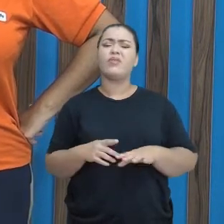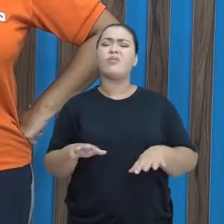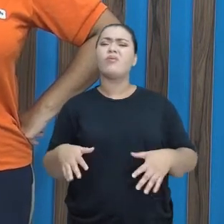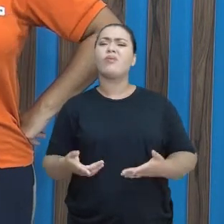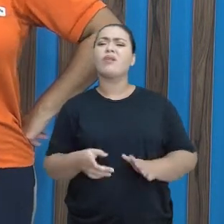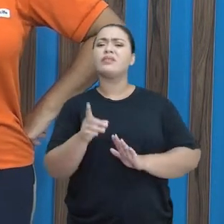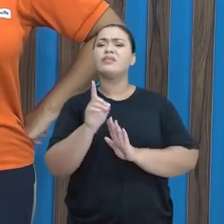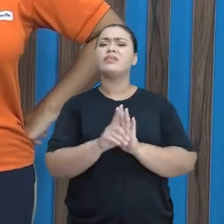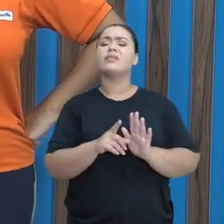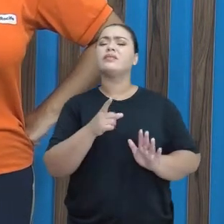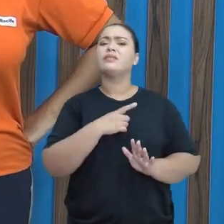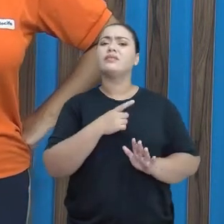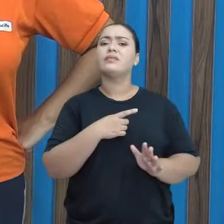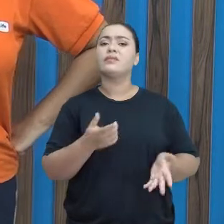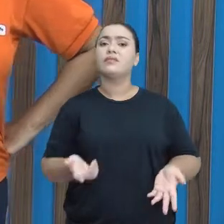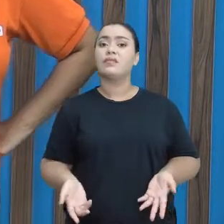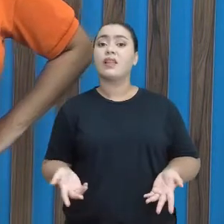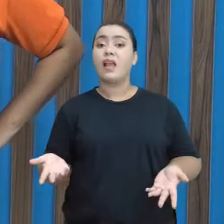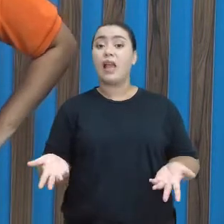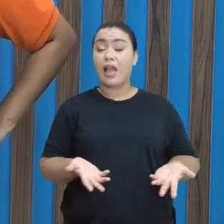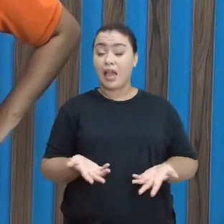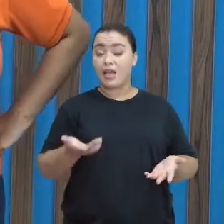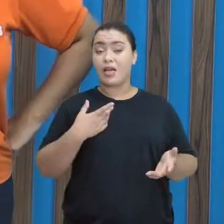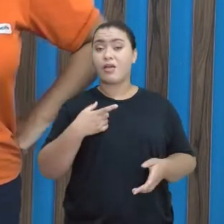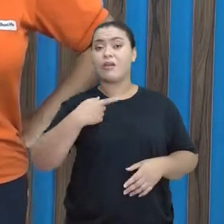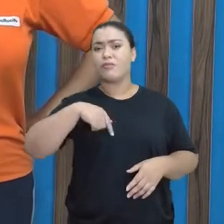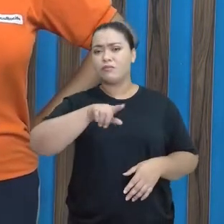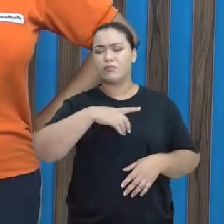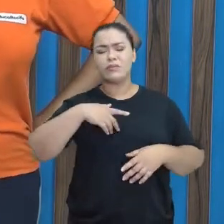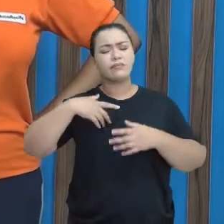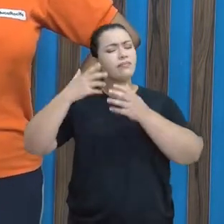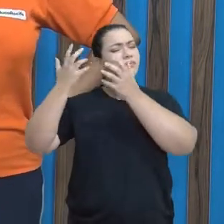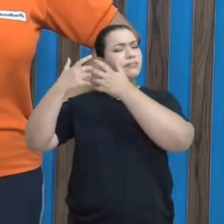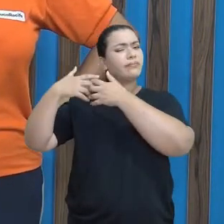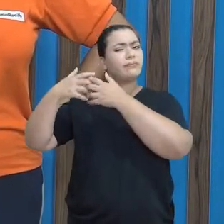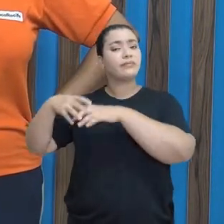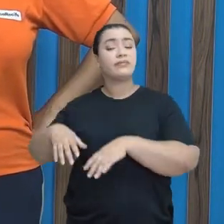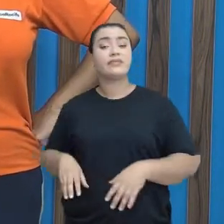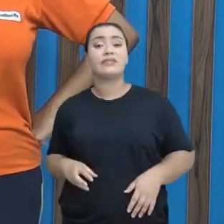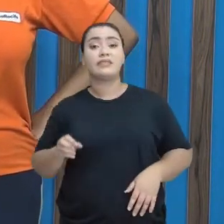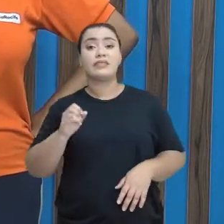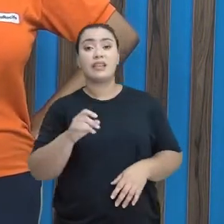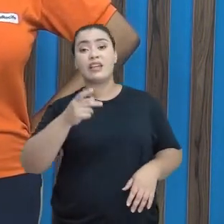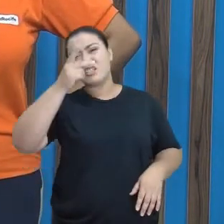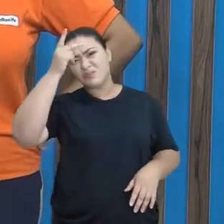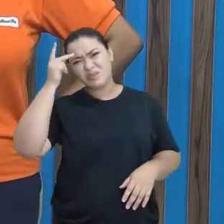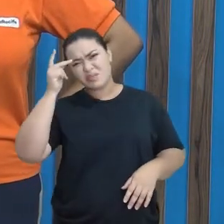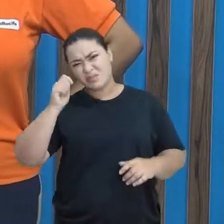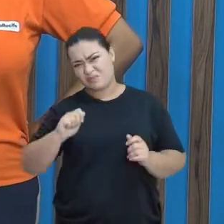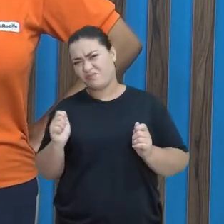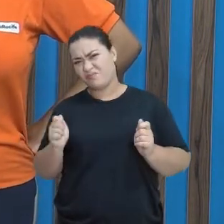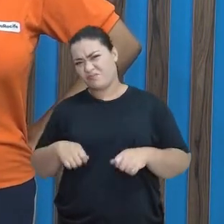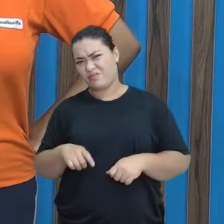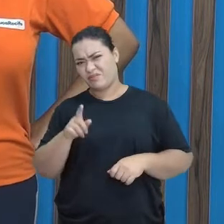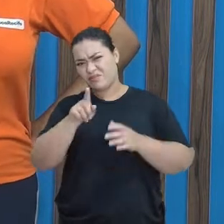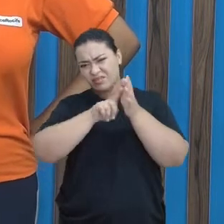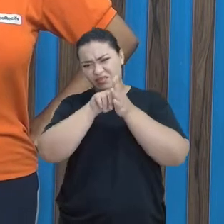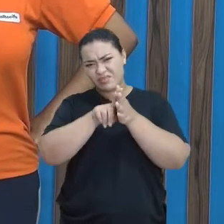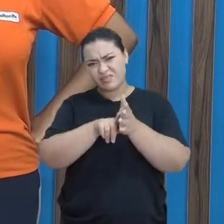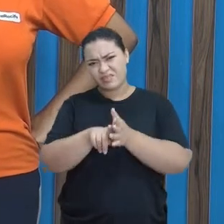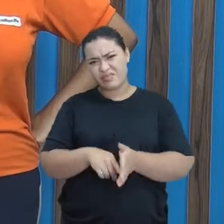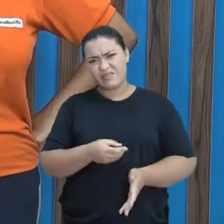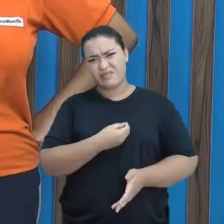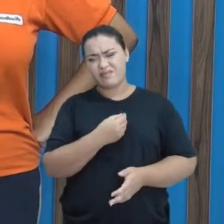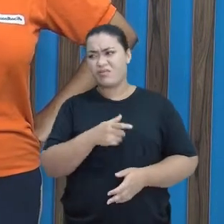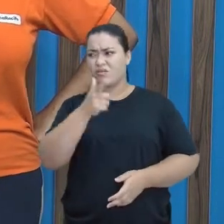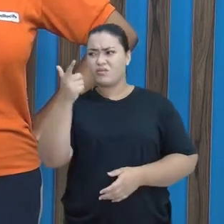tem? E aí eu jogo aqui a reflexão, né, pra gente ver. Será que as pessoas têm direito de fazer essa investigação sobre a vida das